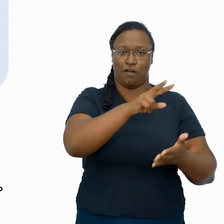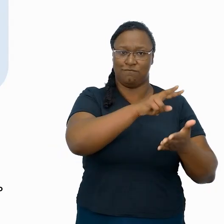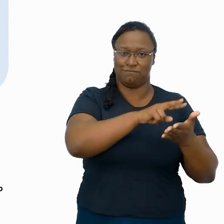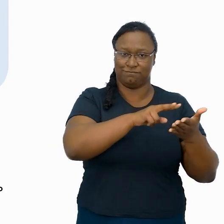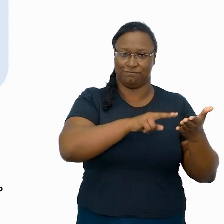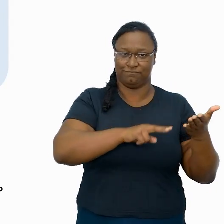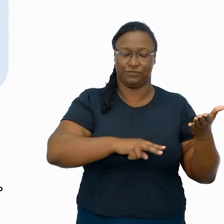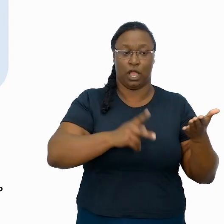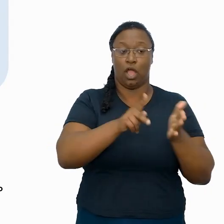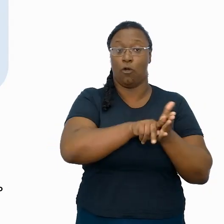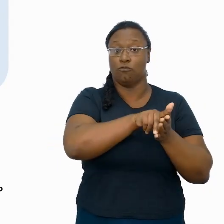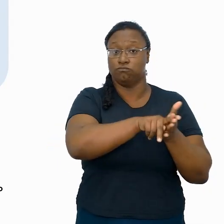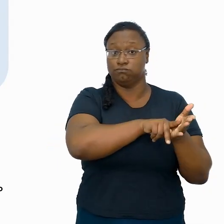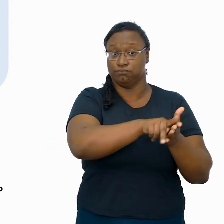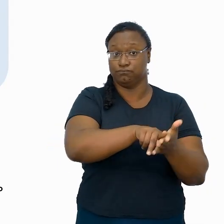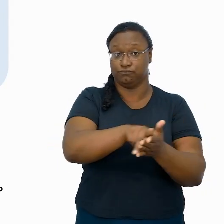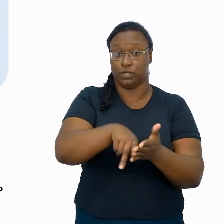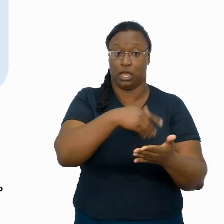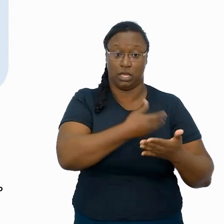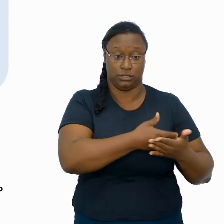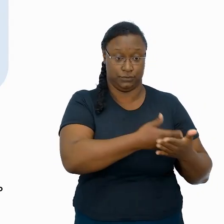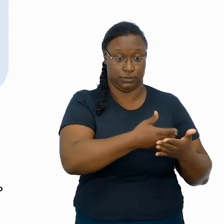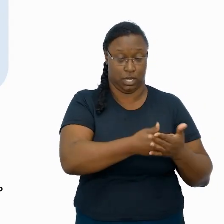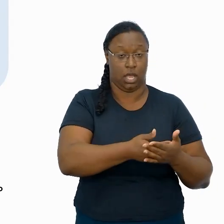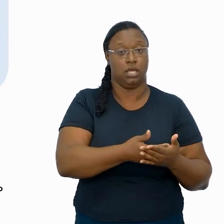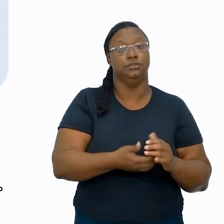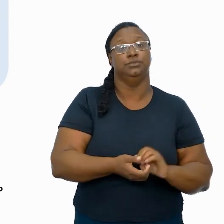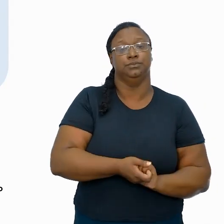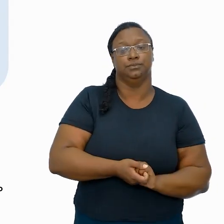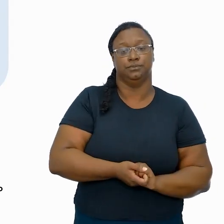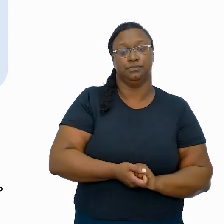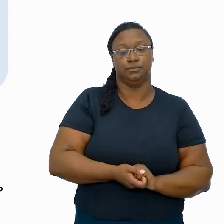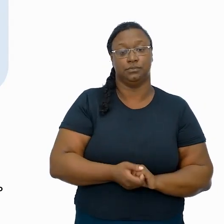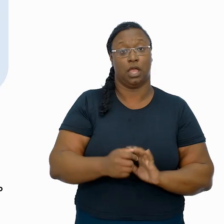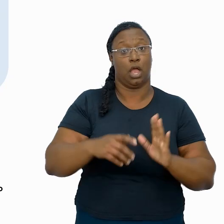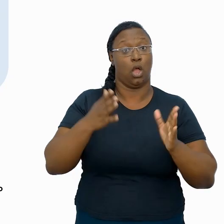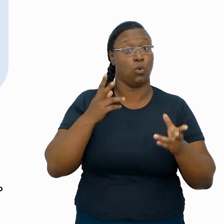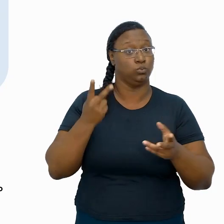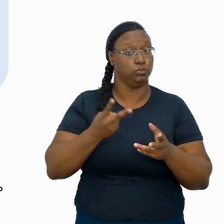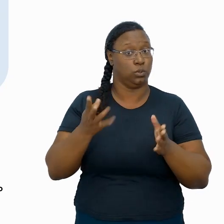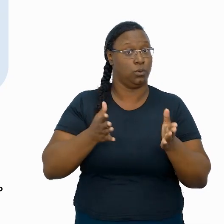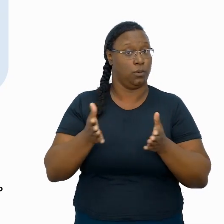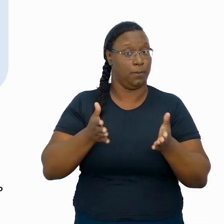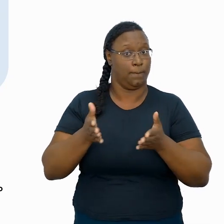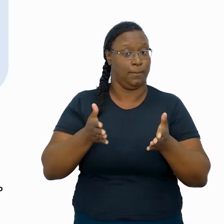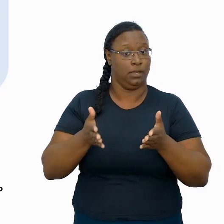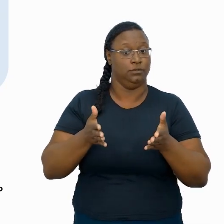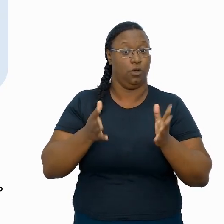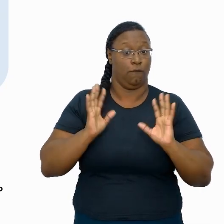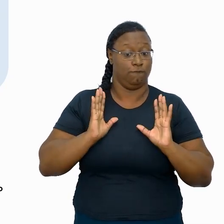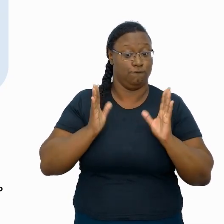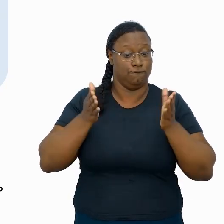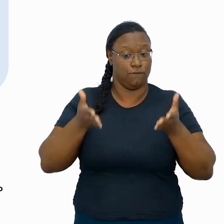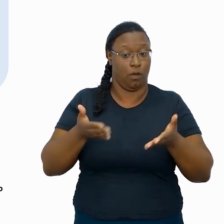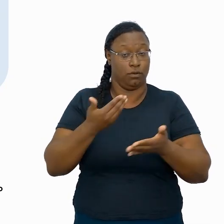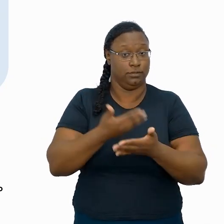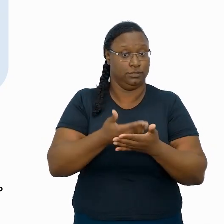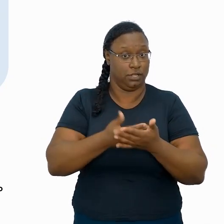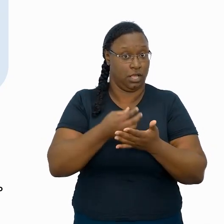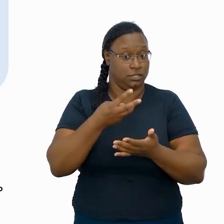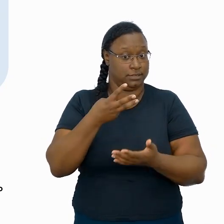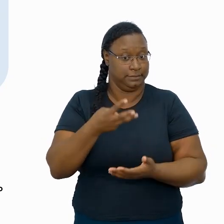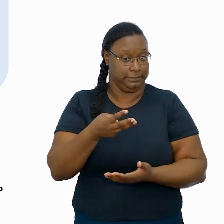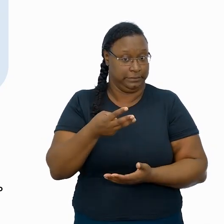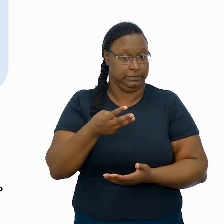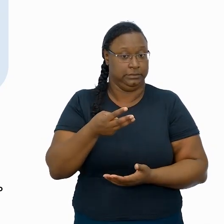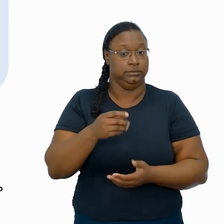por investigação, as atividades investigativas. No segundo momento, a gente vai dar um foco na sequência de atividades